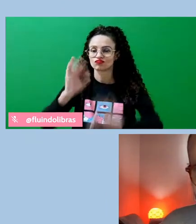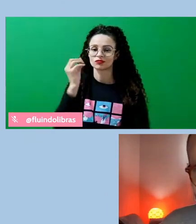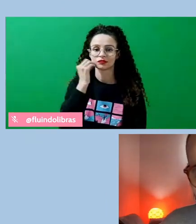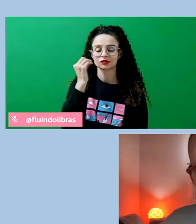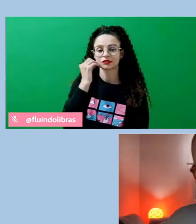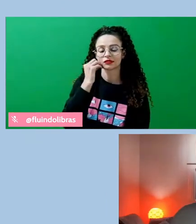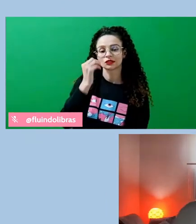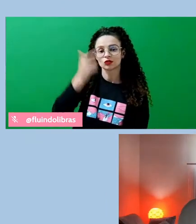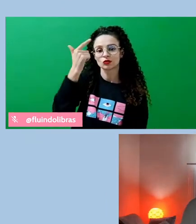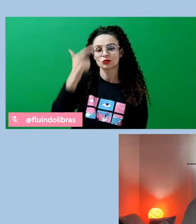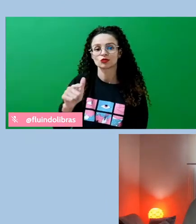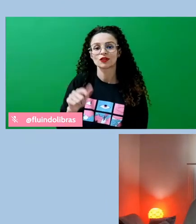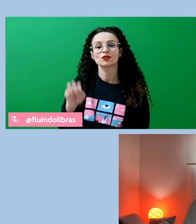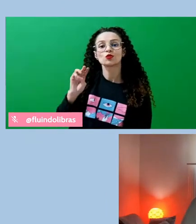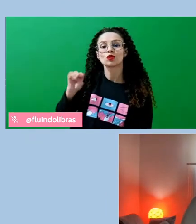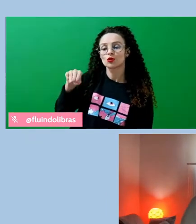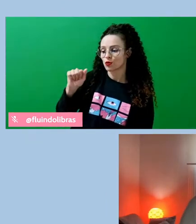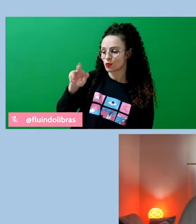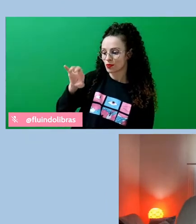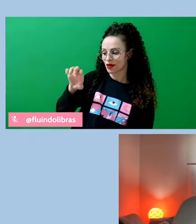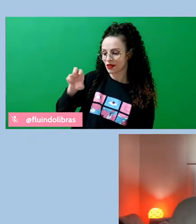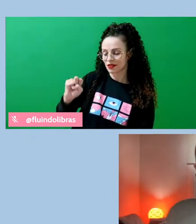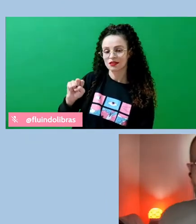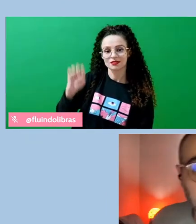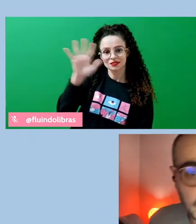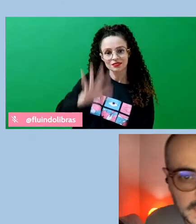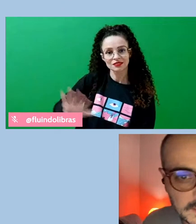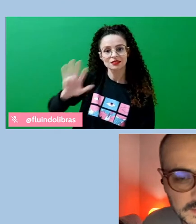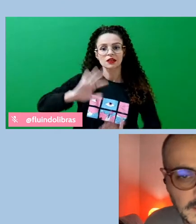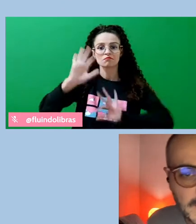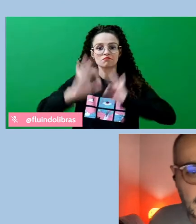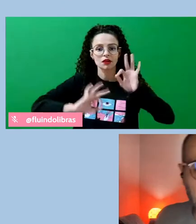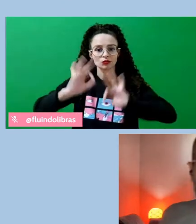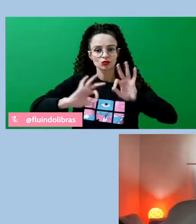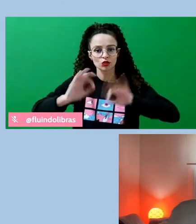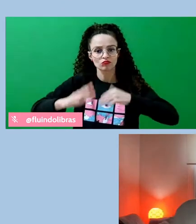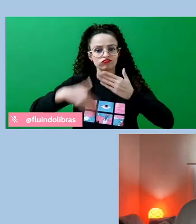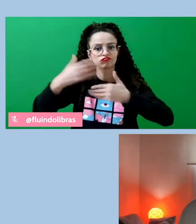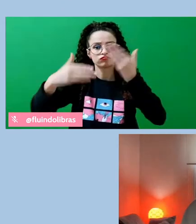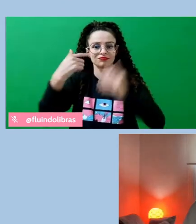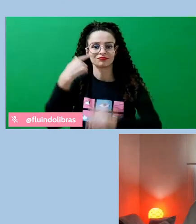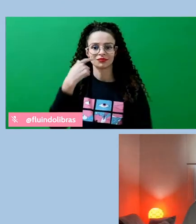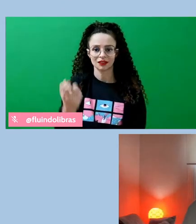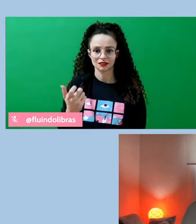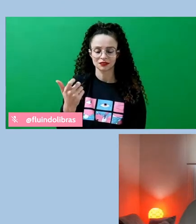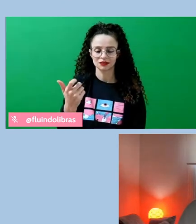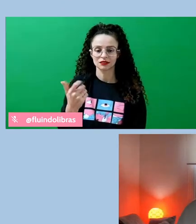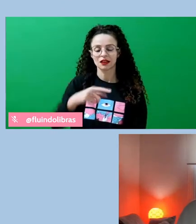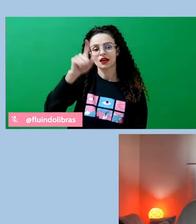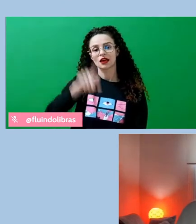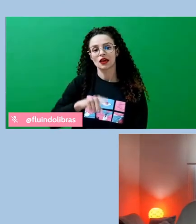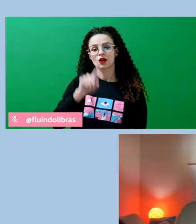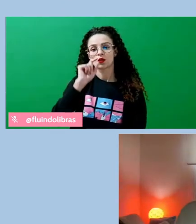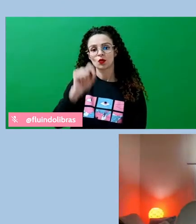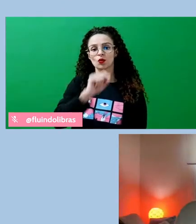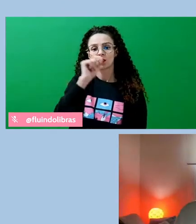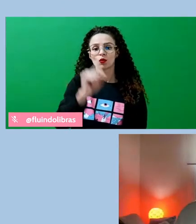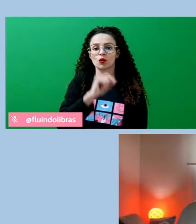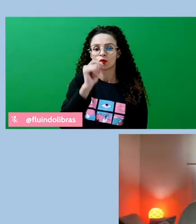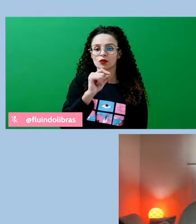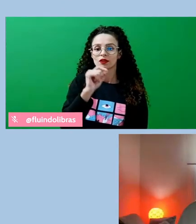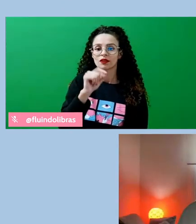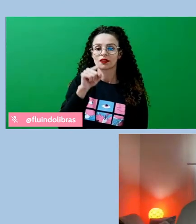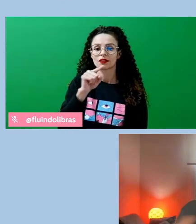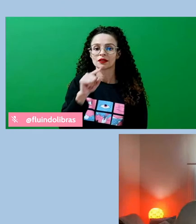expressão que o Marés usa, que eu amo, né? Que é o MPI, a manutenção progressiva do interesse. uma espécie de fórmula que Fernando